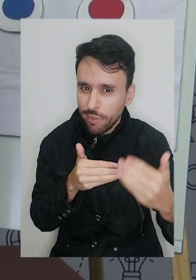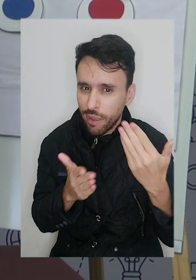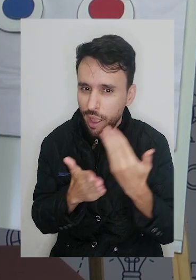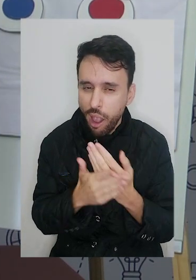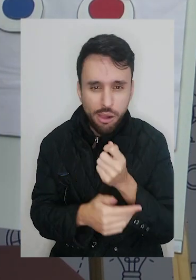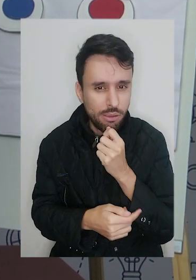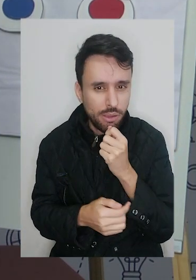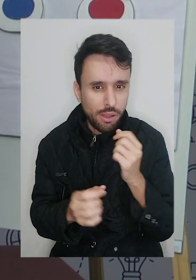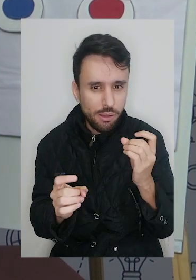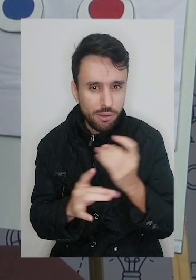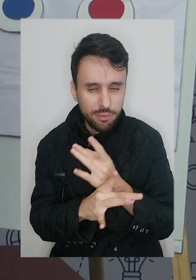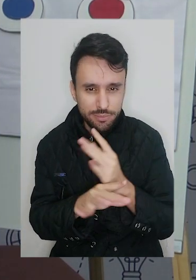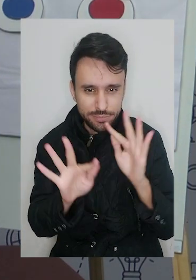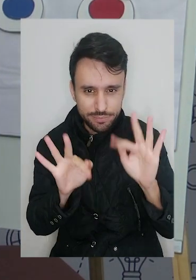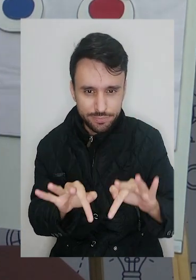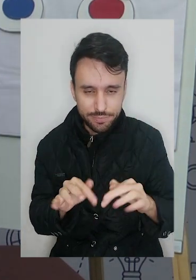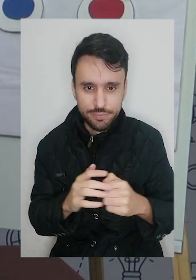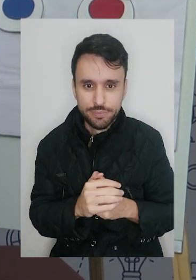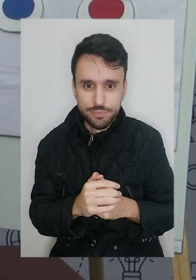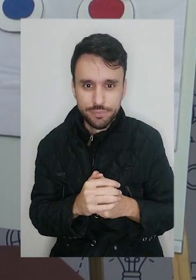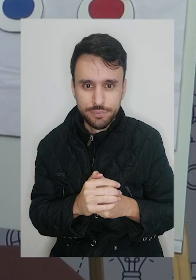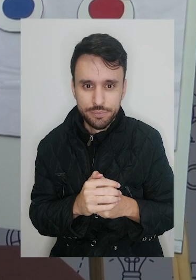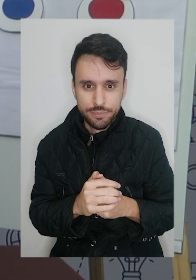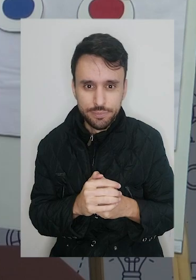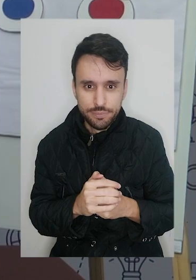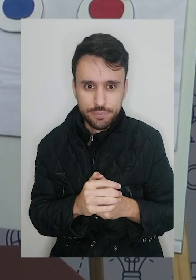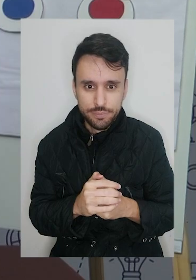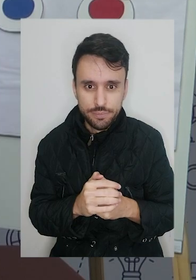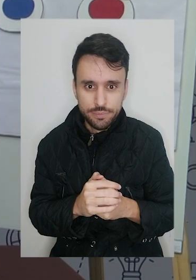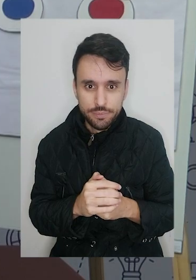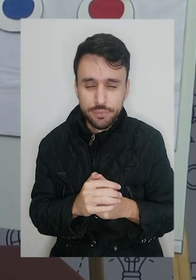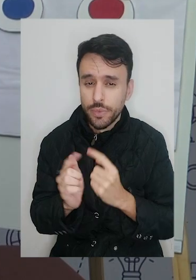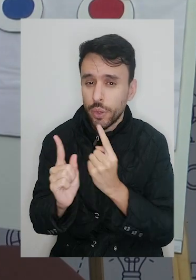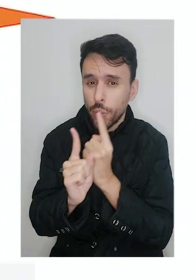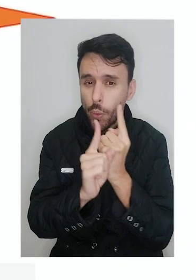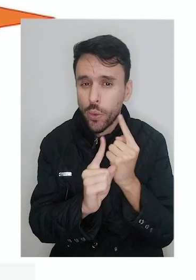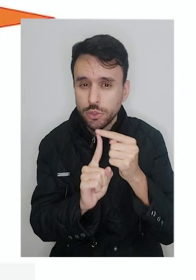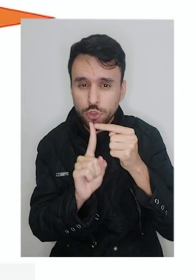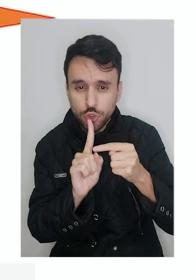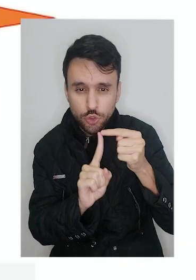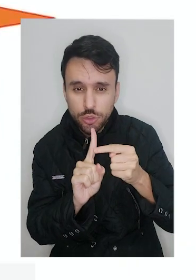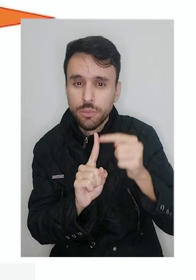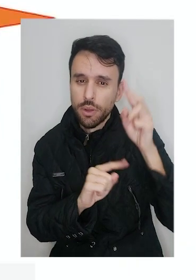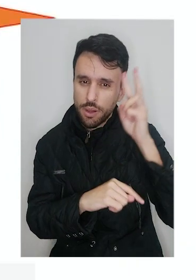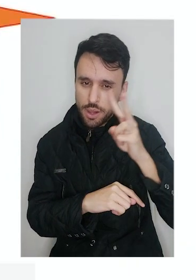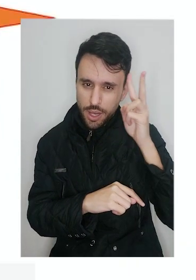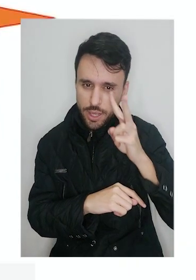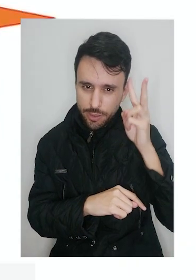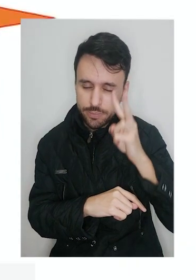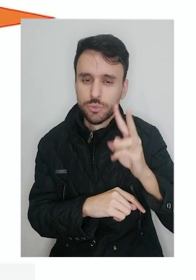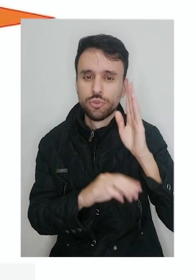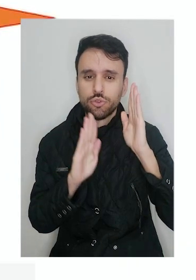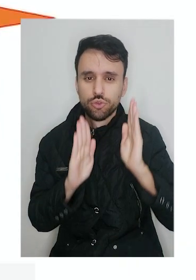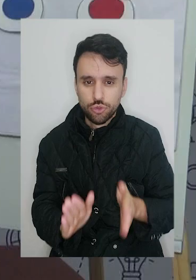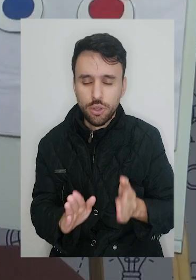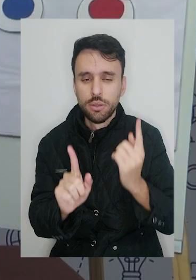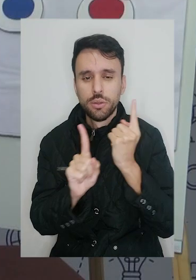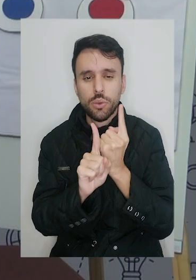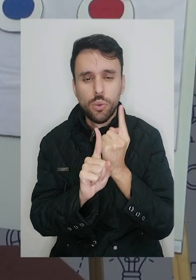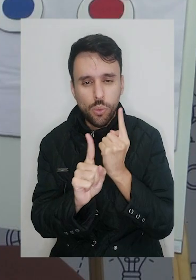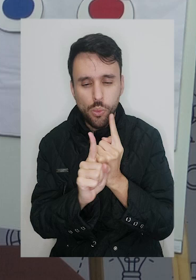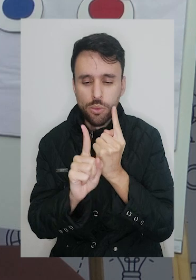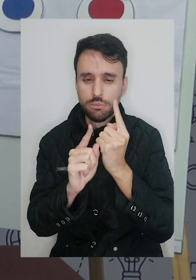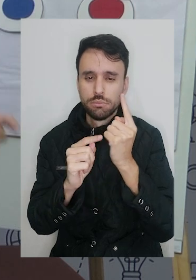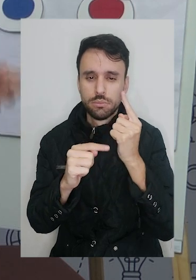acabou. Vamos agora para o encontre os termômetros. A gente retomou, vocês conheceram vários estilos, né?